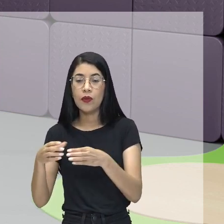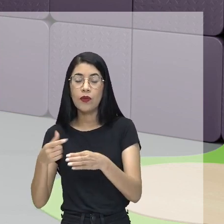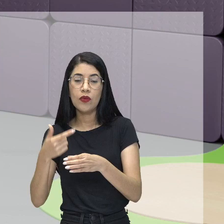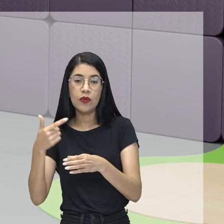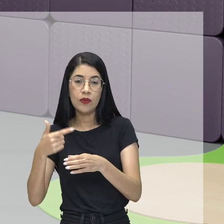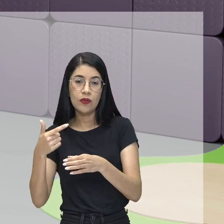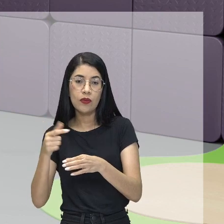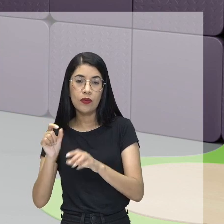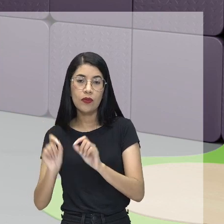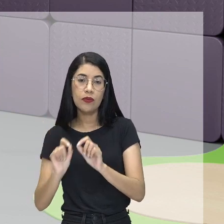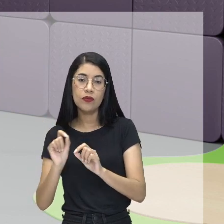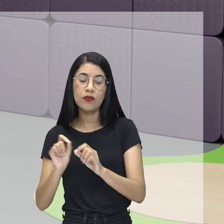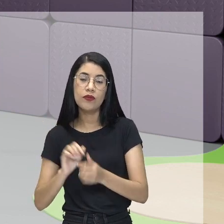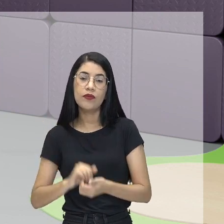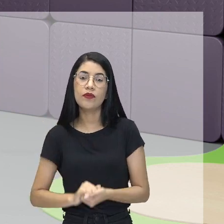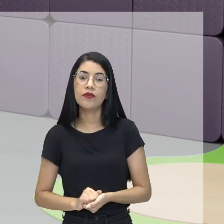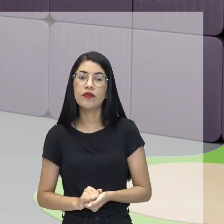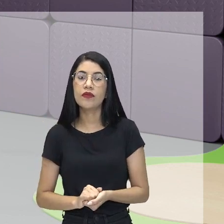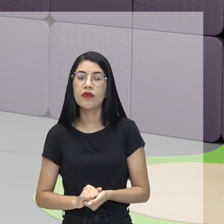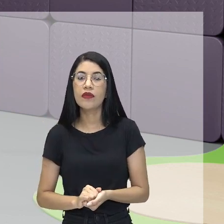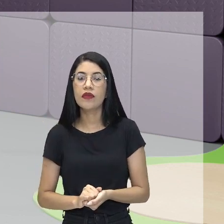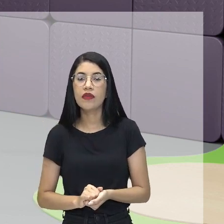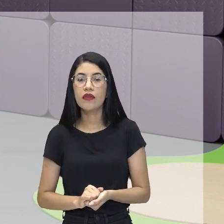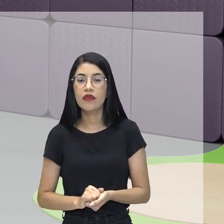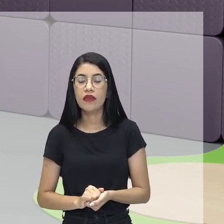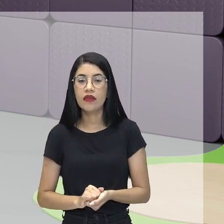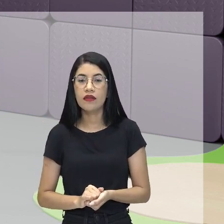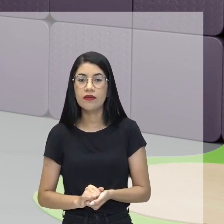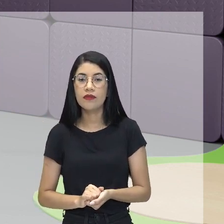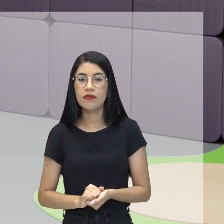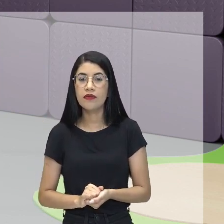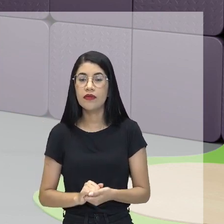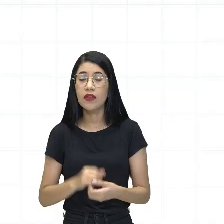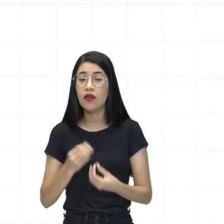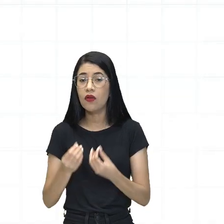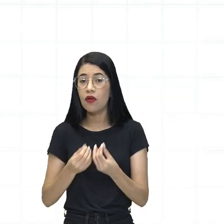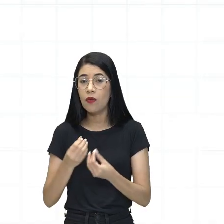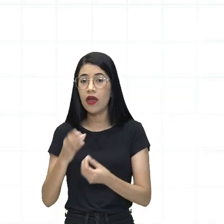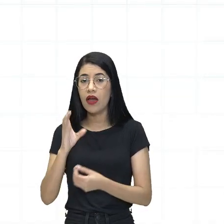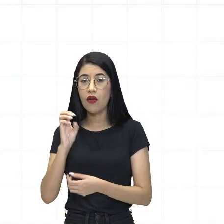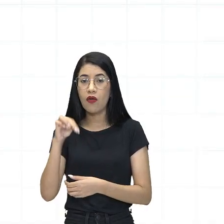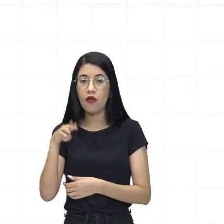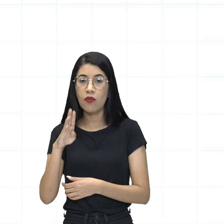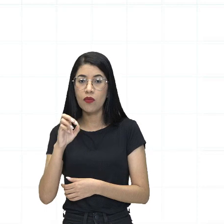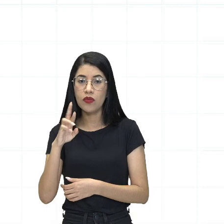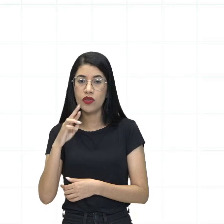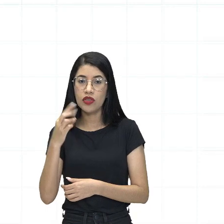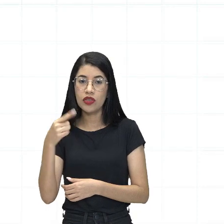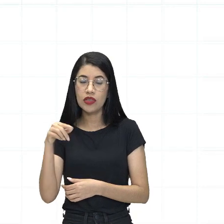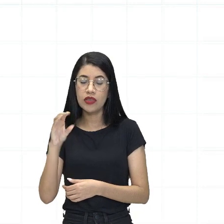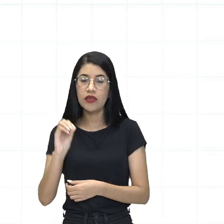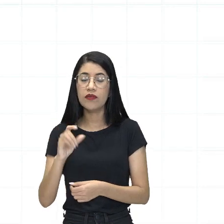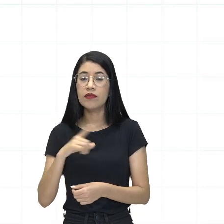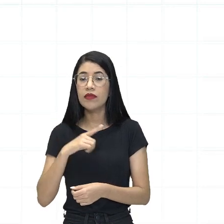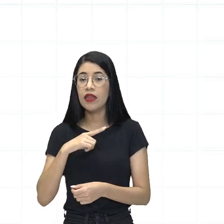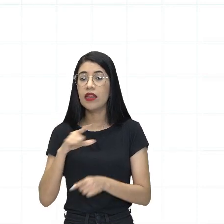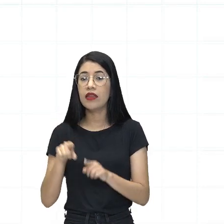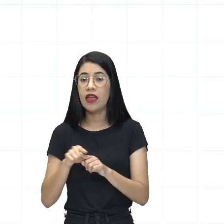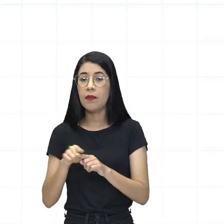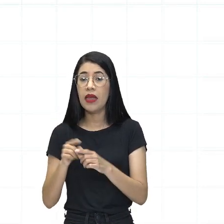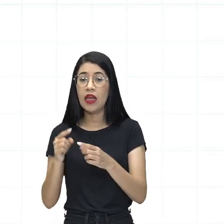das máquinas térmicas, tá? Que é quanto ao tipo de combustão, que elas também possuem